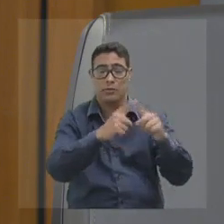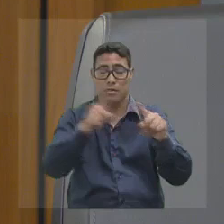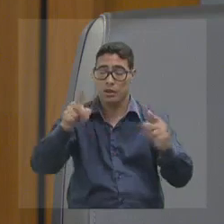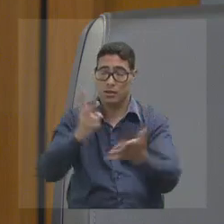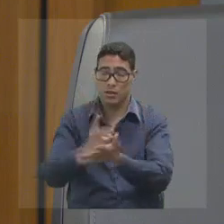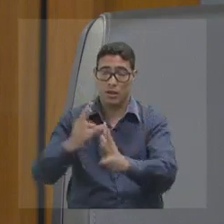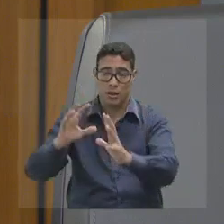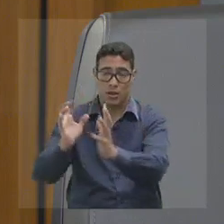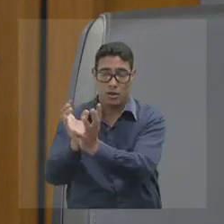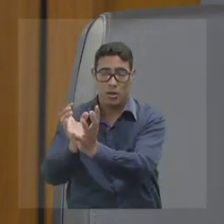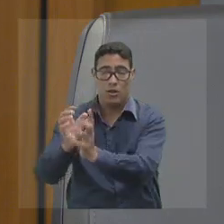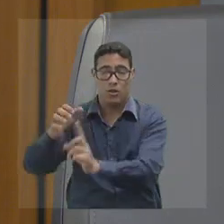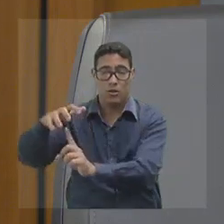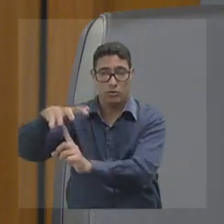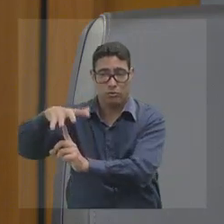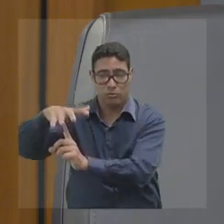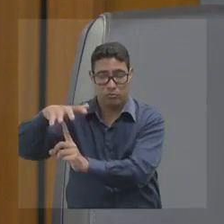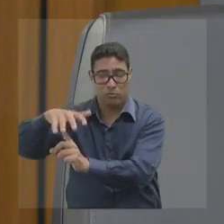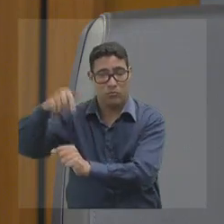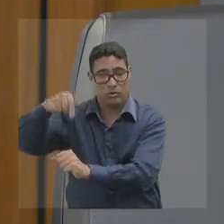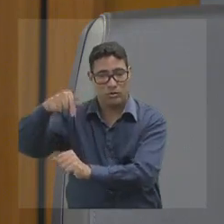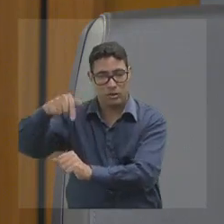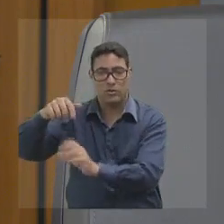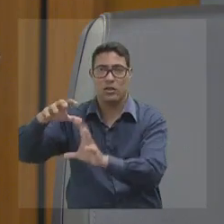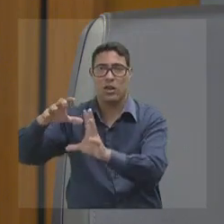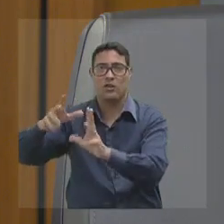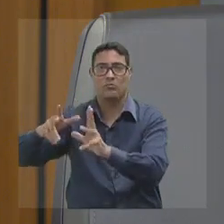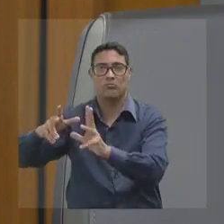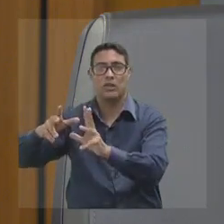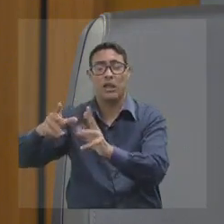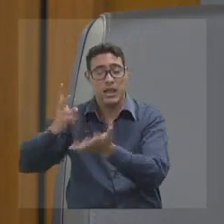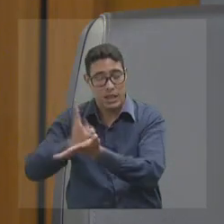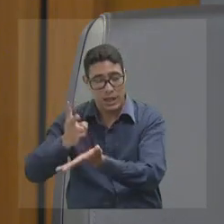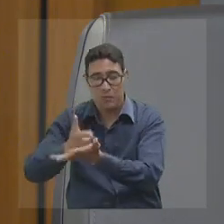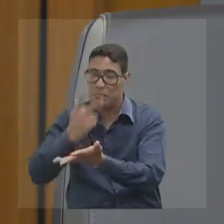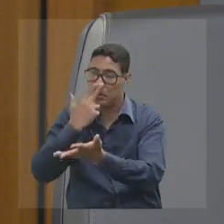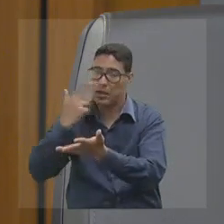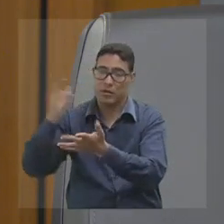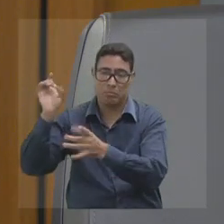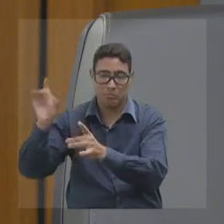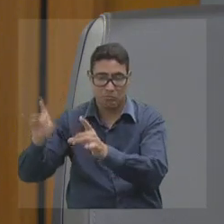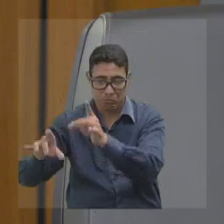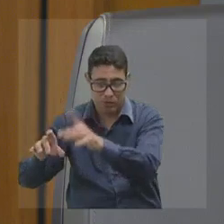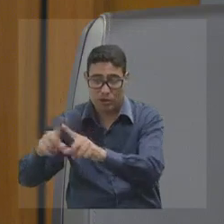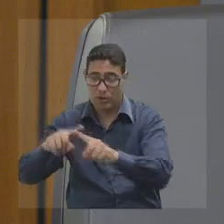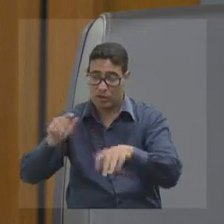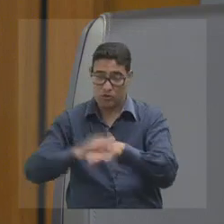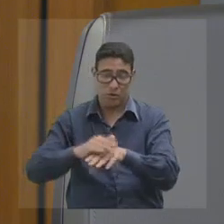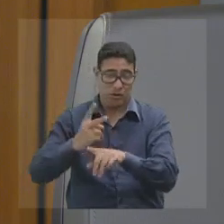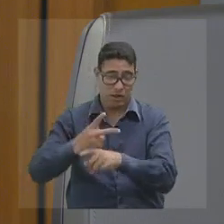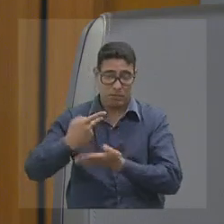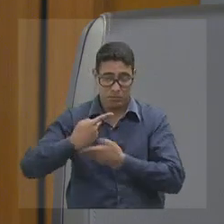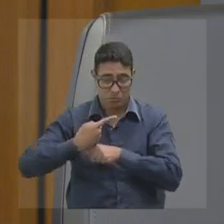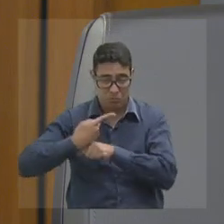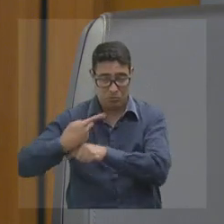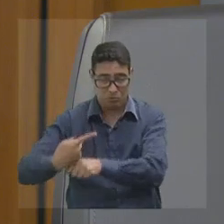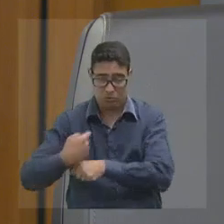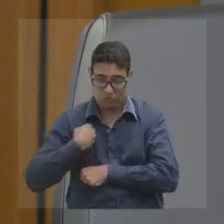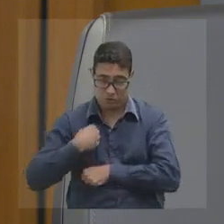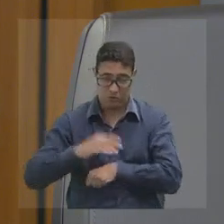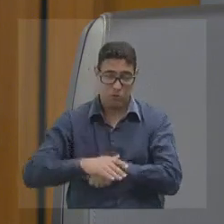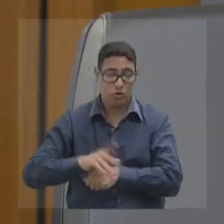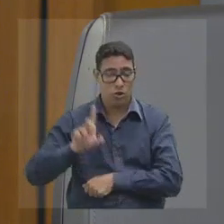em situação de despejo e ameaça e eu sempre sou acionada como defensor dos Direitos Humanos a não permitir que